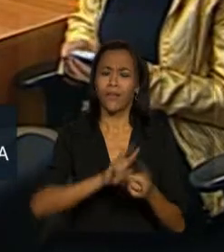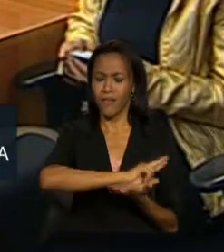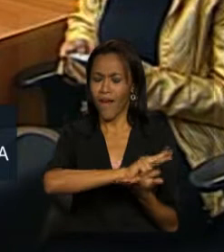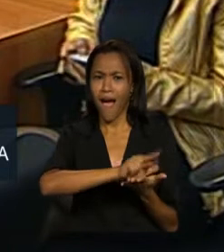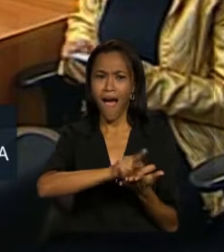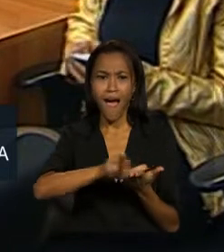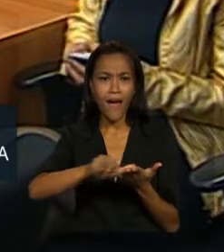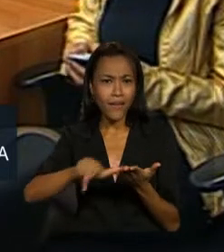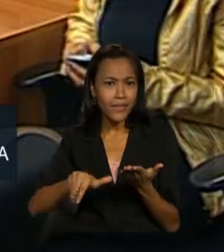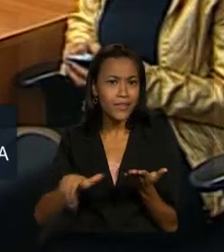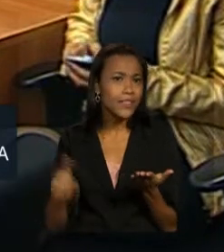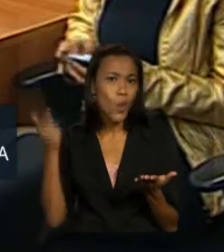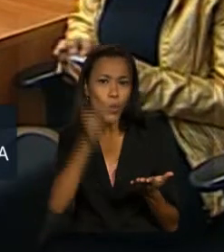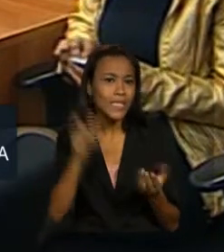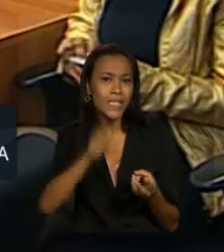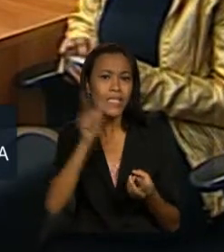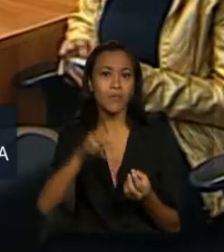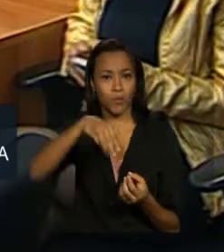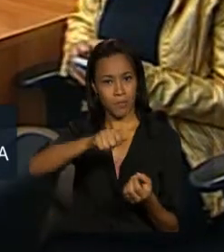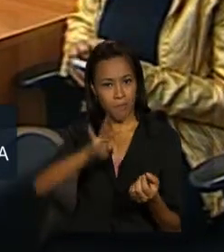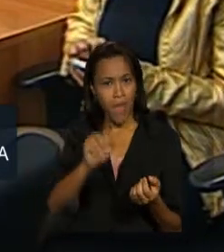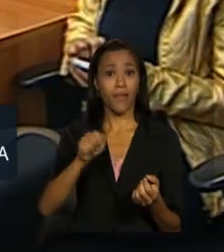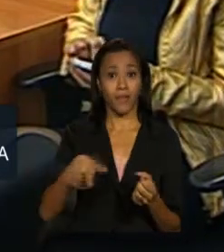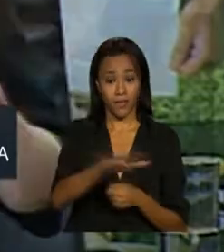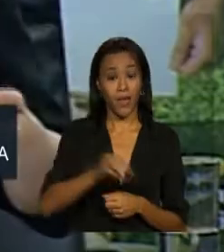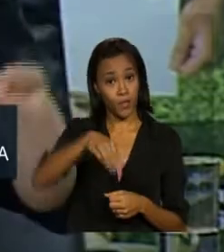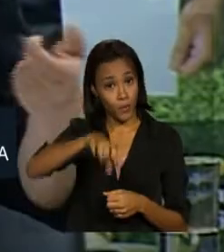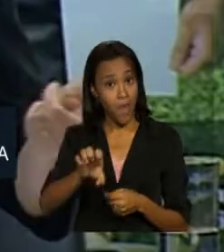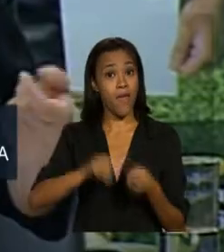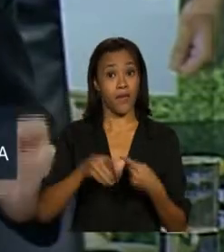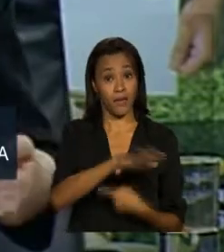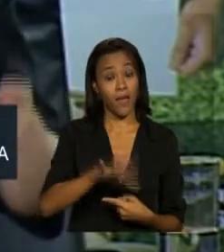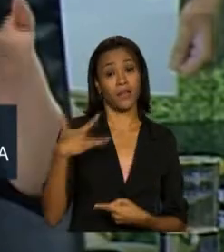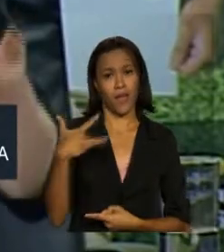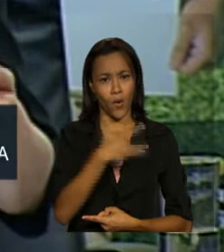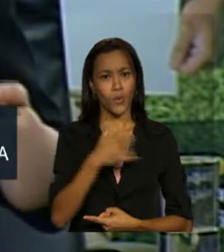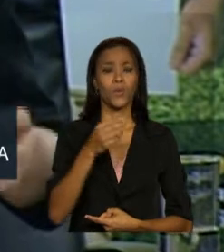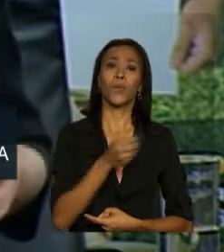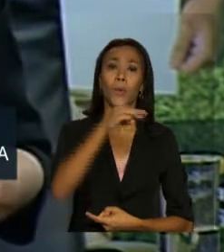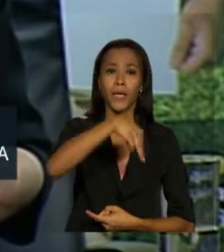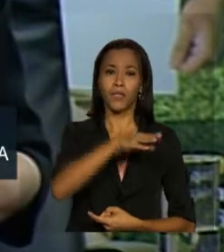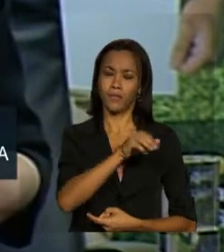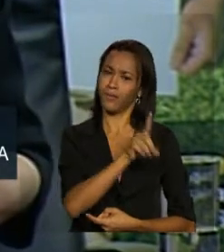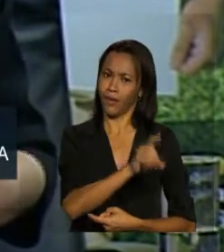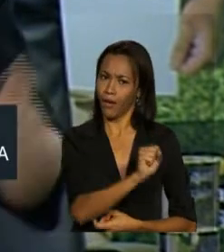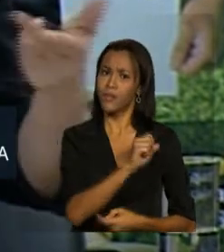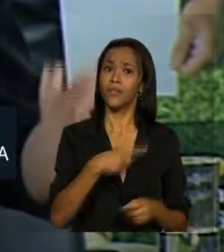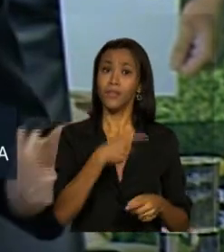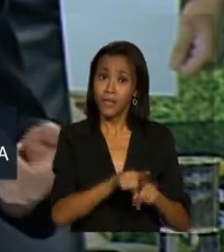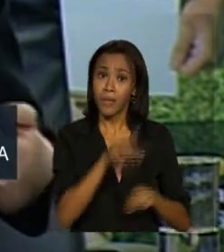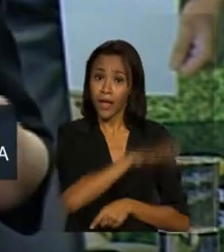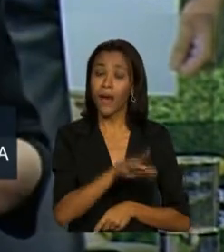áreas, superando metas importantes no Ministério da Educação, na Saúde, no MDS, no Ministério de Ciência e Tecnologia.